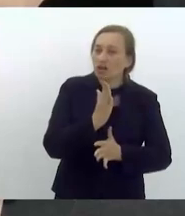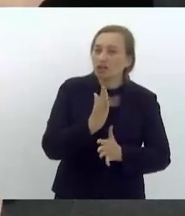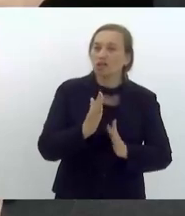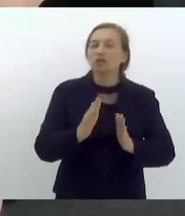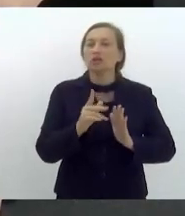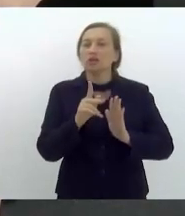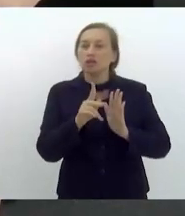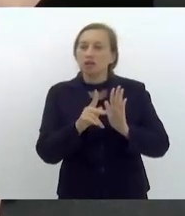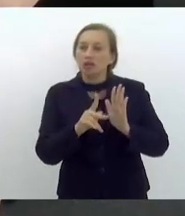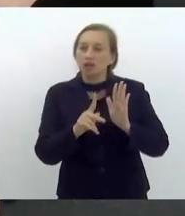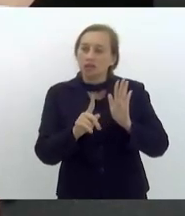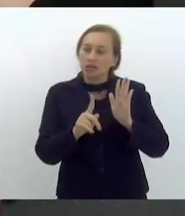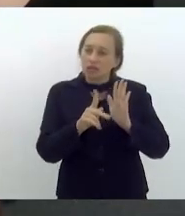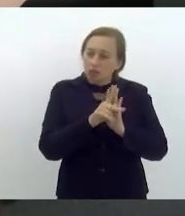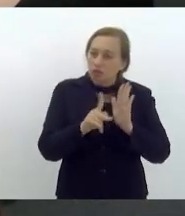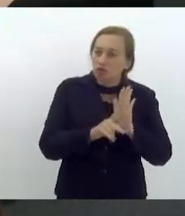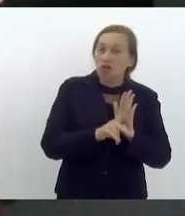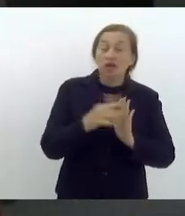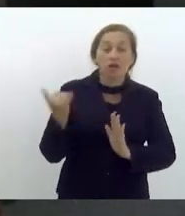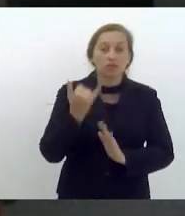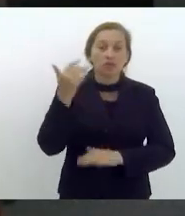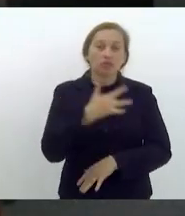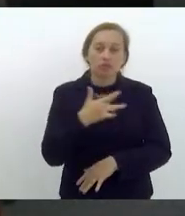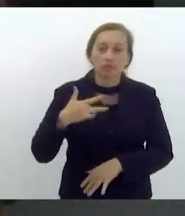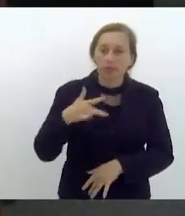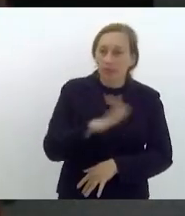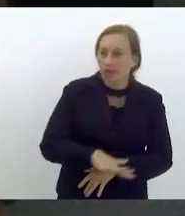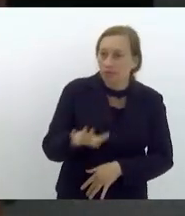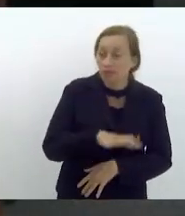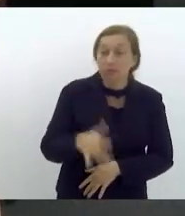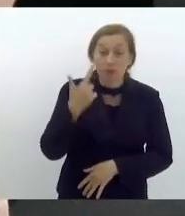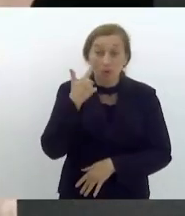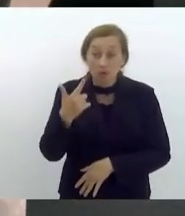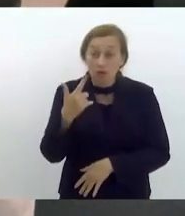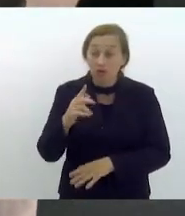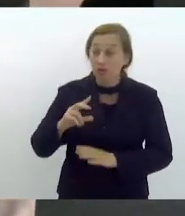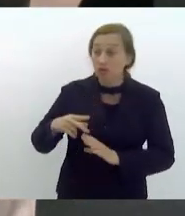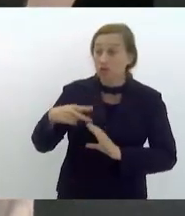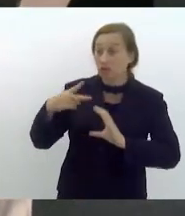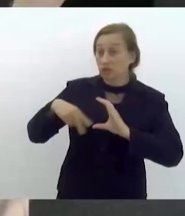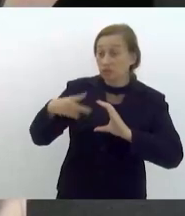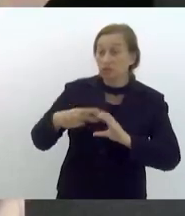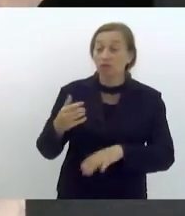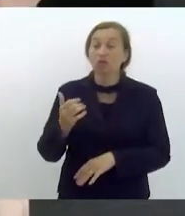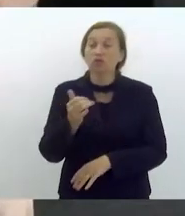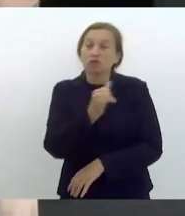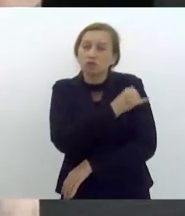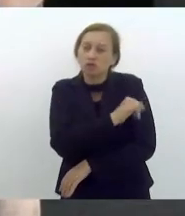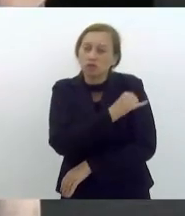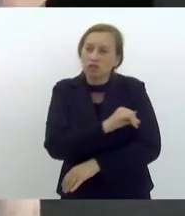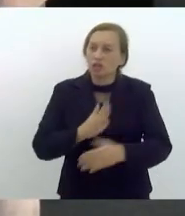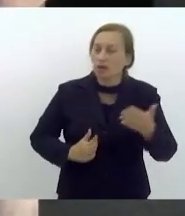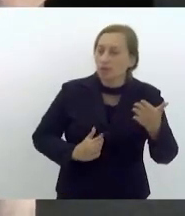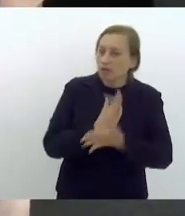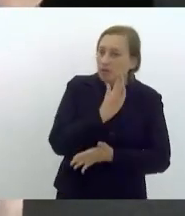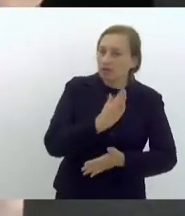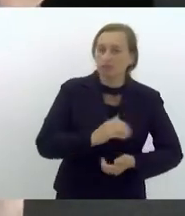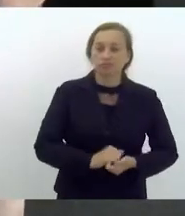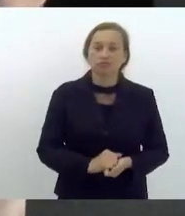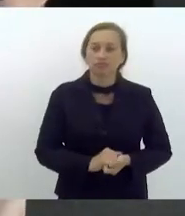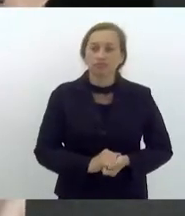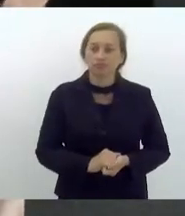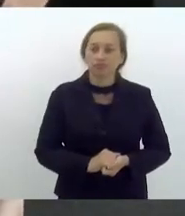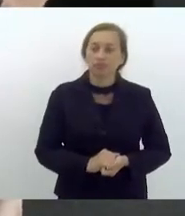que é tão importante para a saúde das nossas crianças eu vejo que na cama de vereadores do Rio de Janeiro foi aprovado